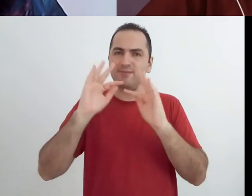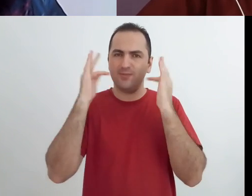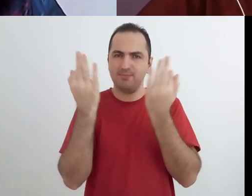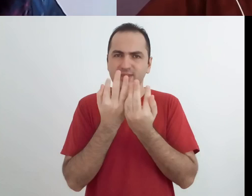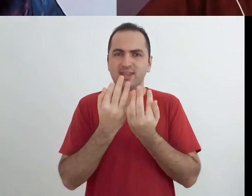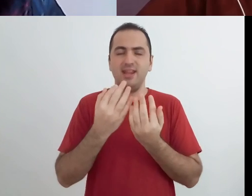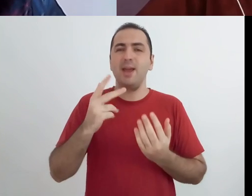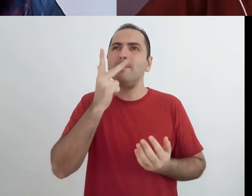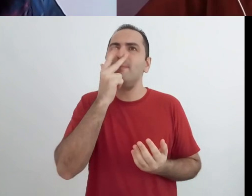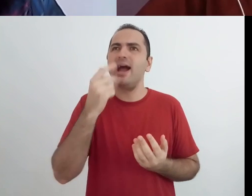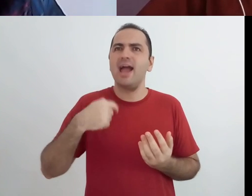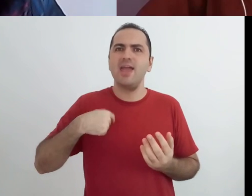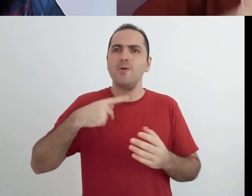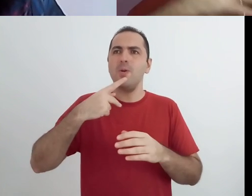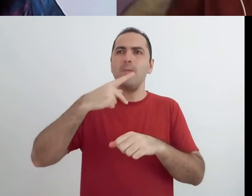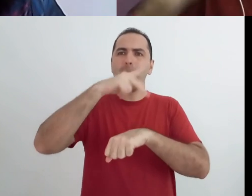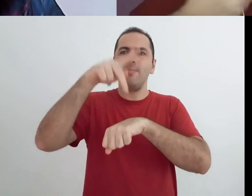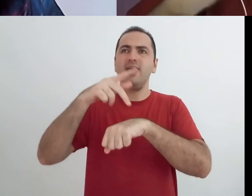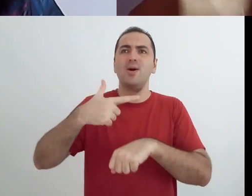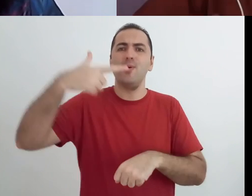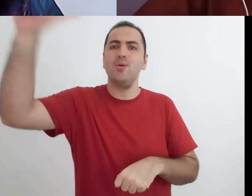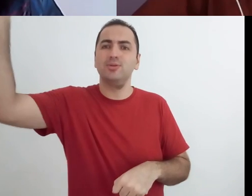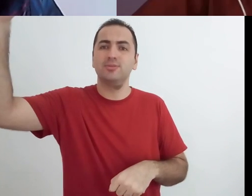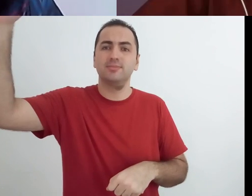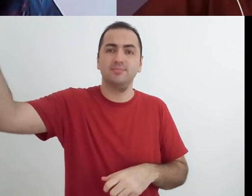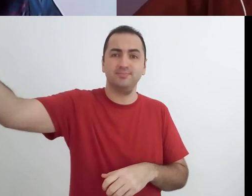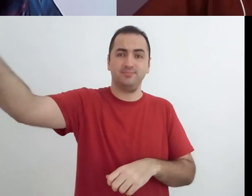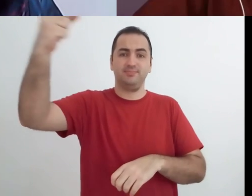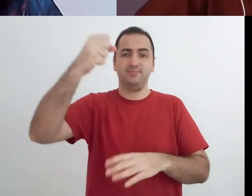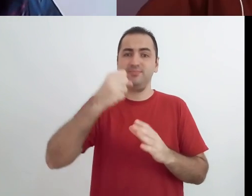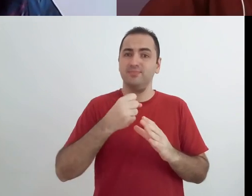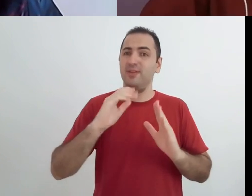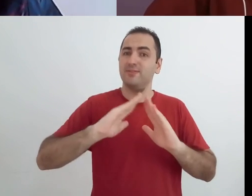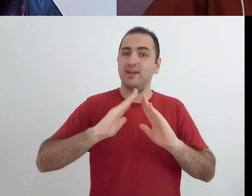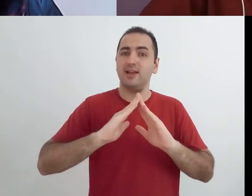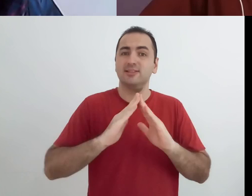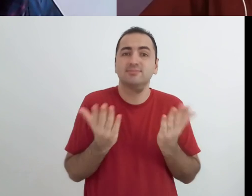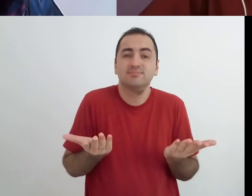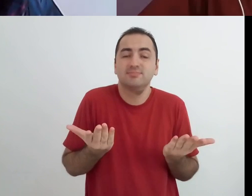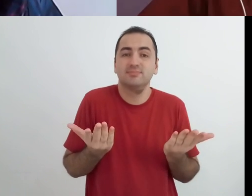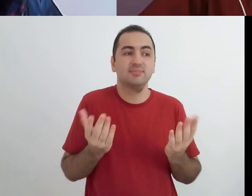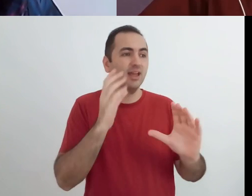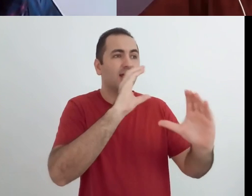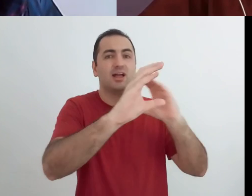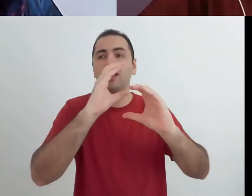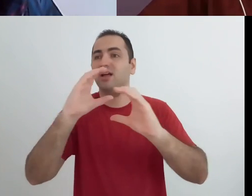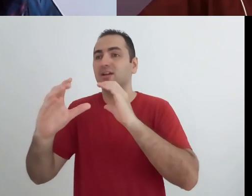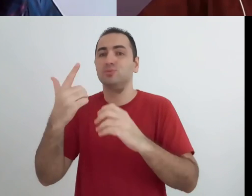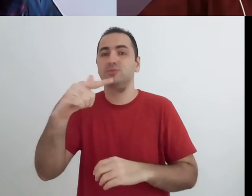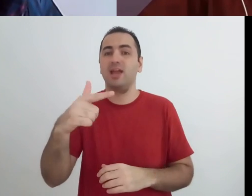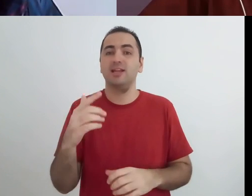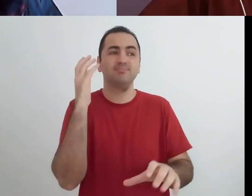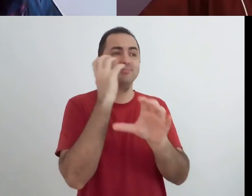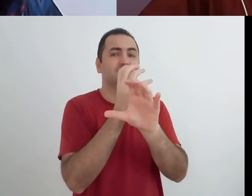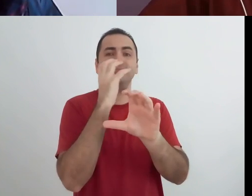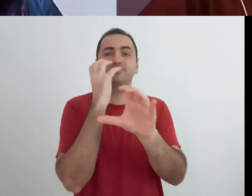como, né? Imagina se você não consegue se comunicar com as pessoas da sua casa, com quem você vai conseguir se comunicar? Né? Então